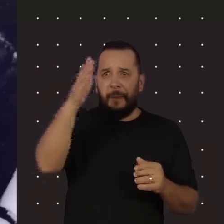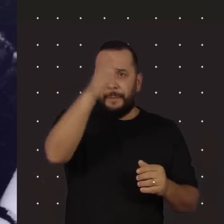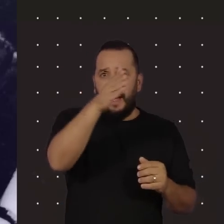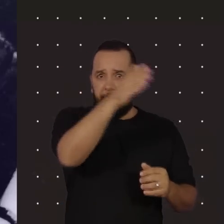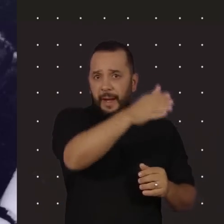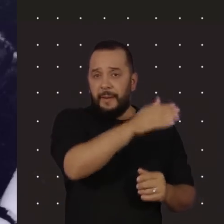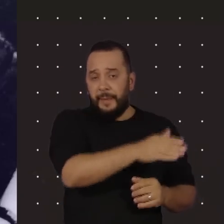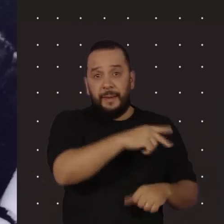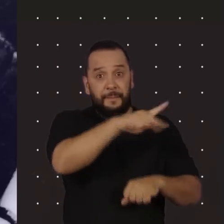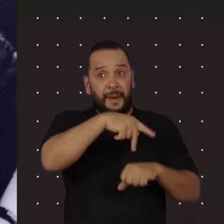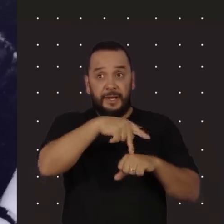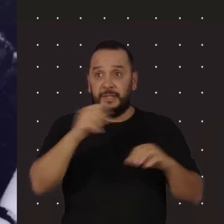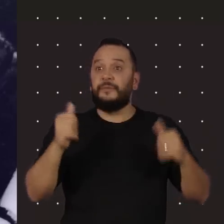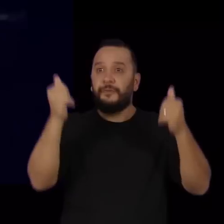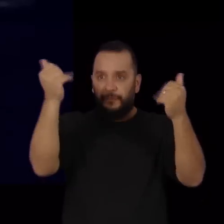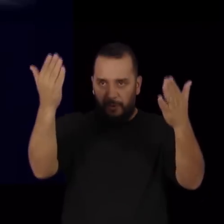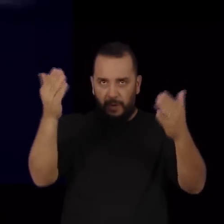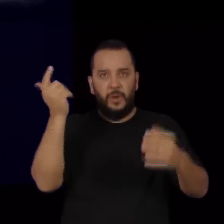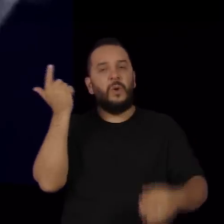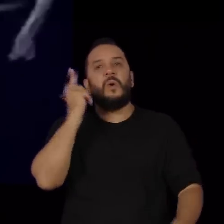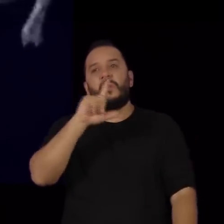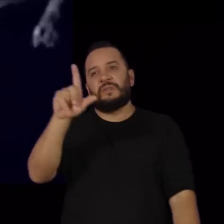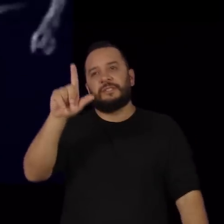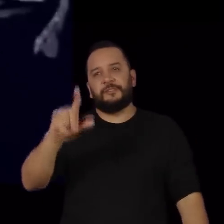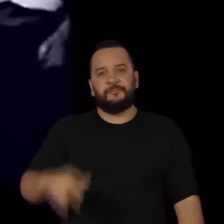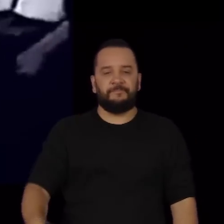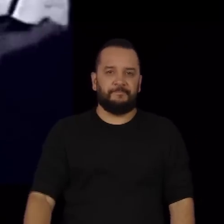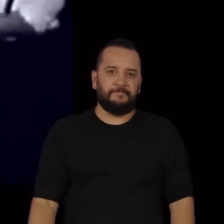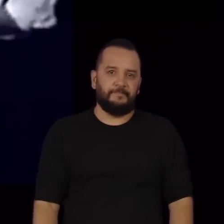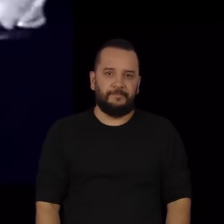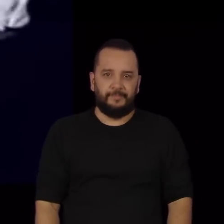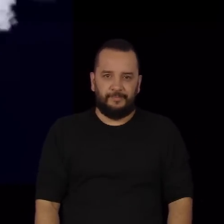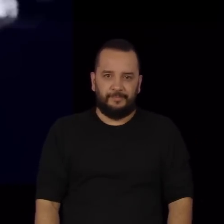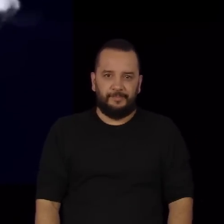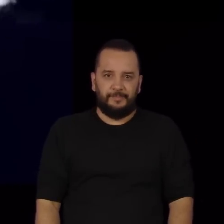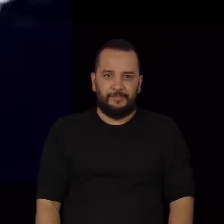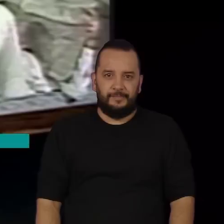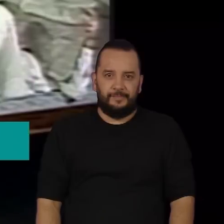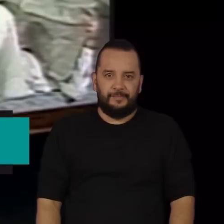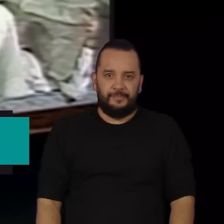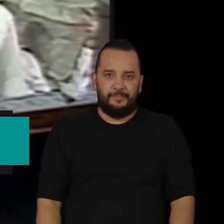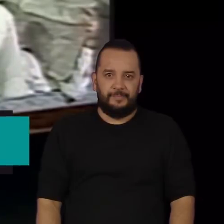carreira internacional com essa peça. Diz alguém.